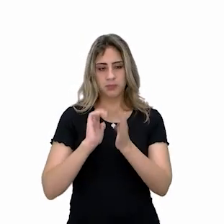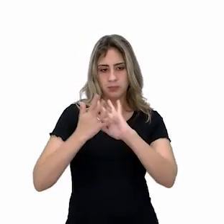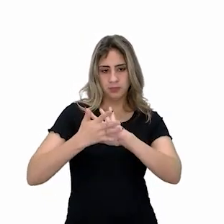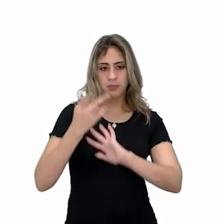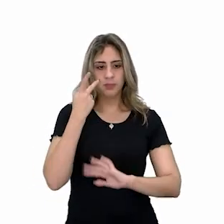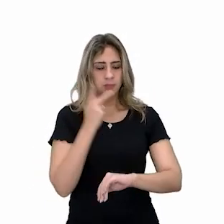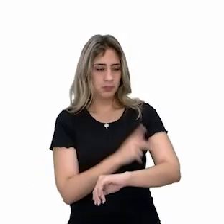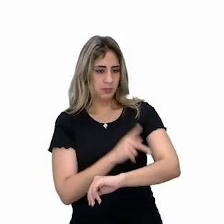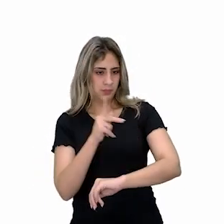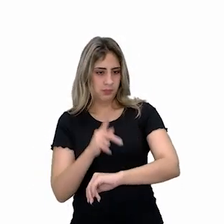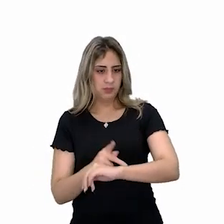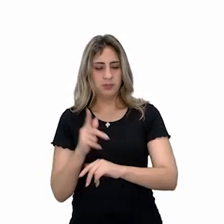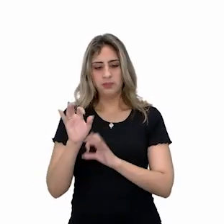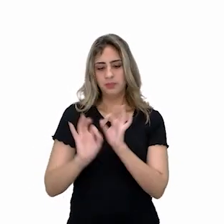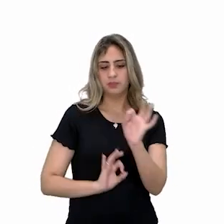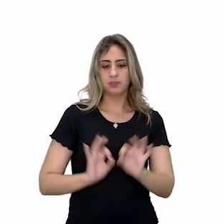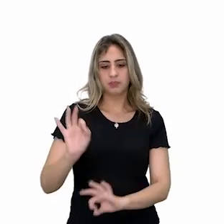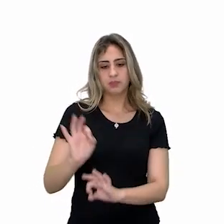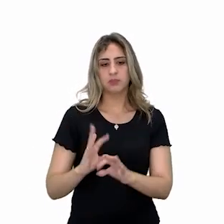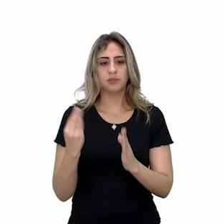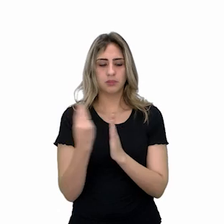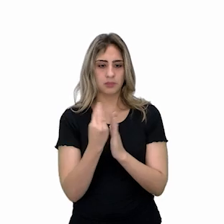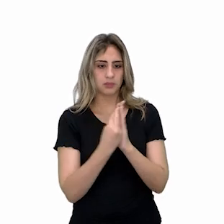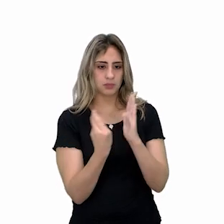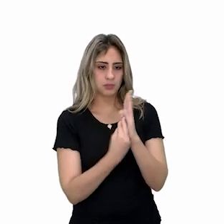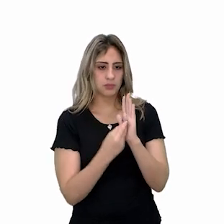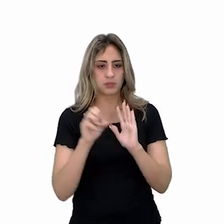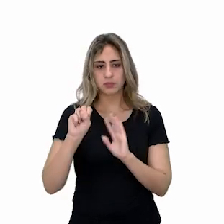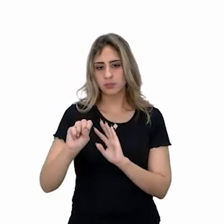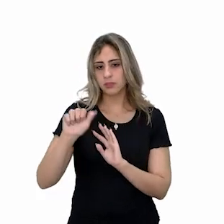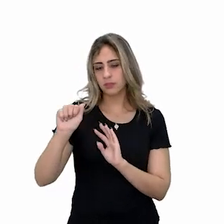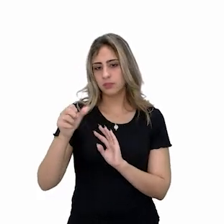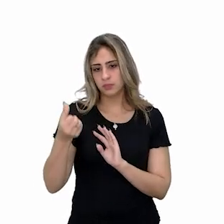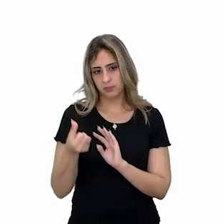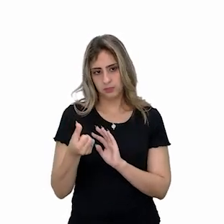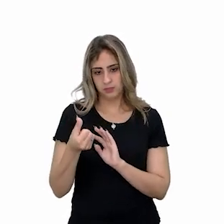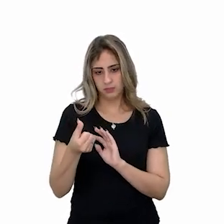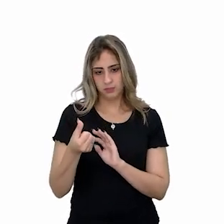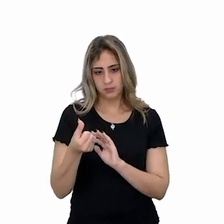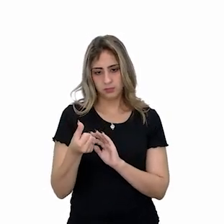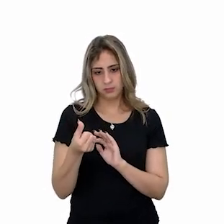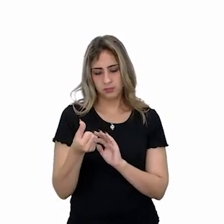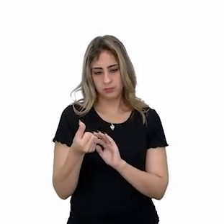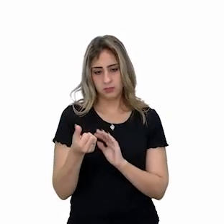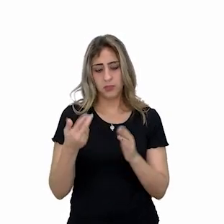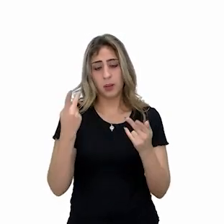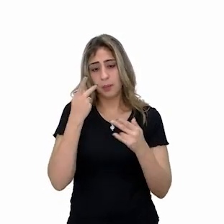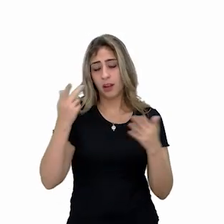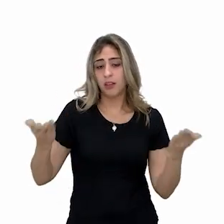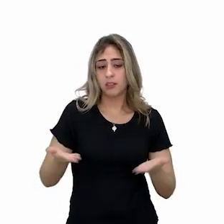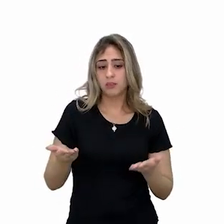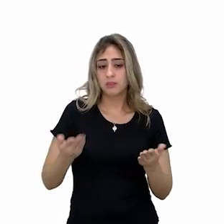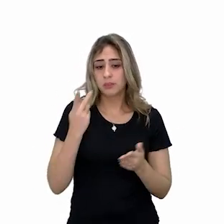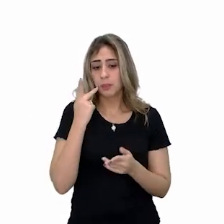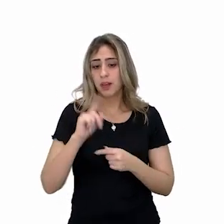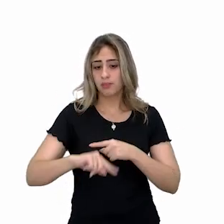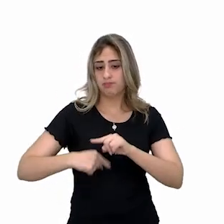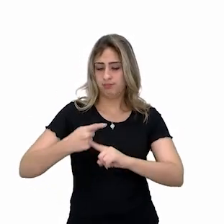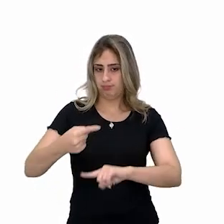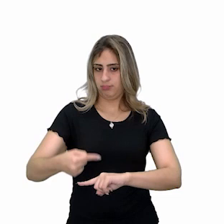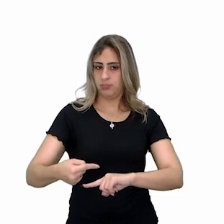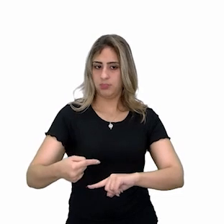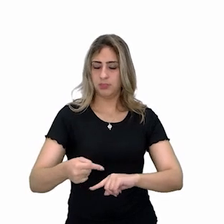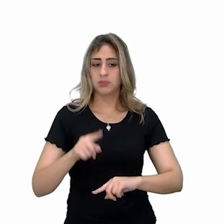ações pedagógicas, planejando a aplicação da SA6, tanto para agora quanto para depois,